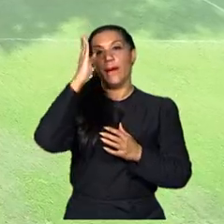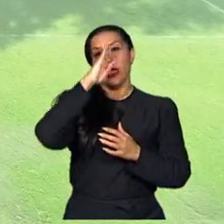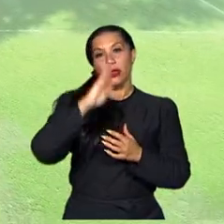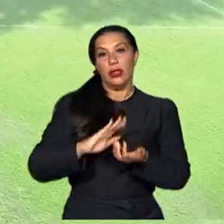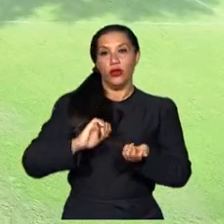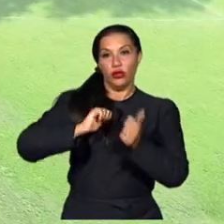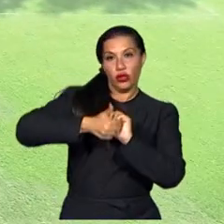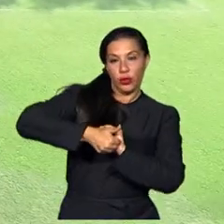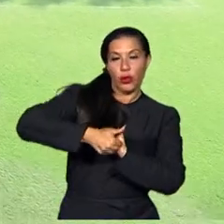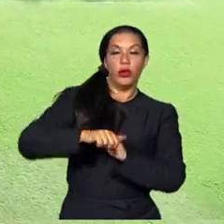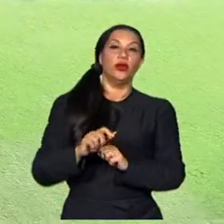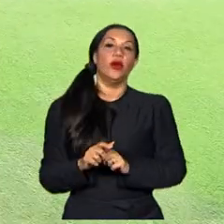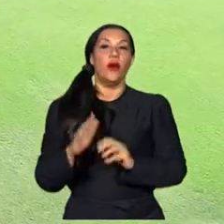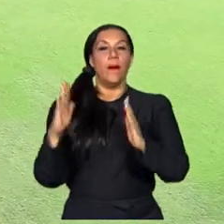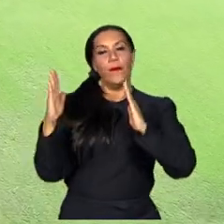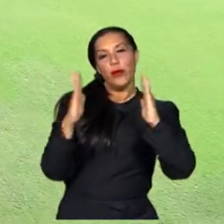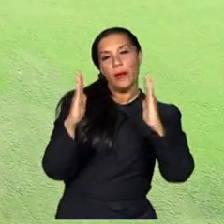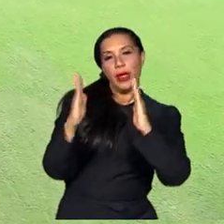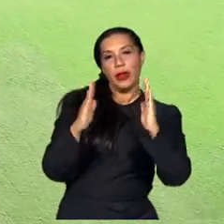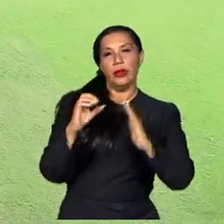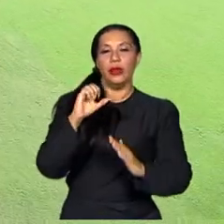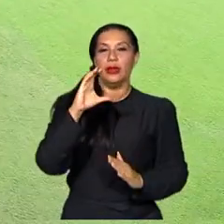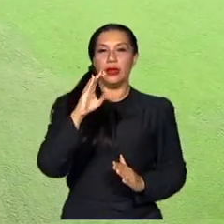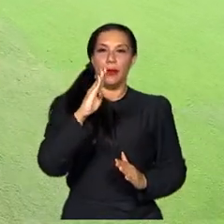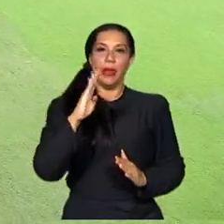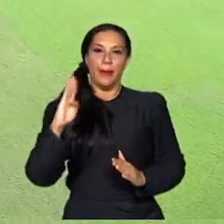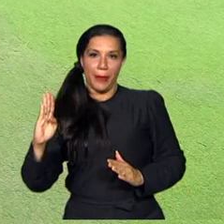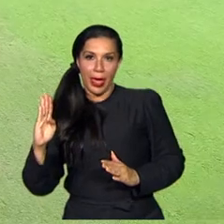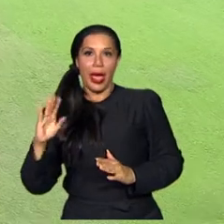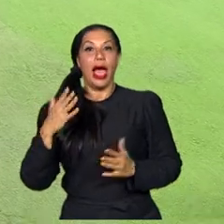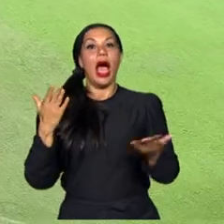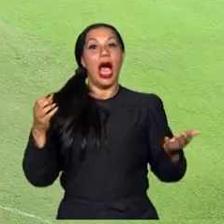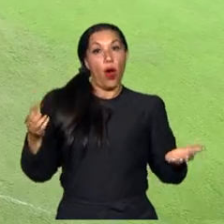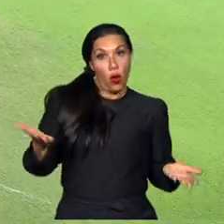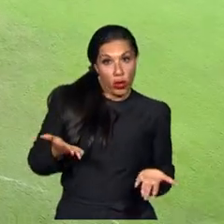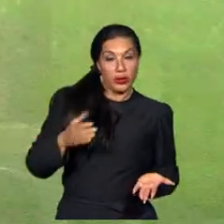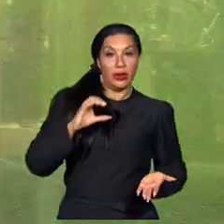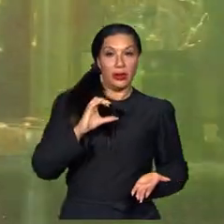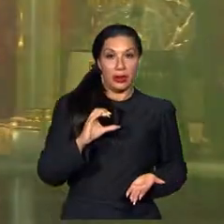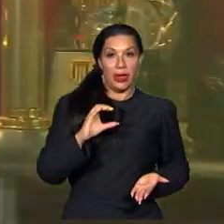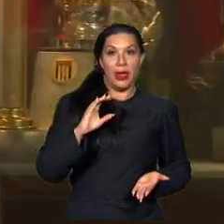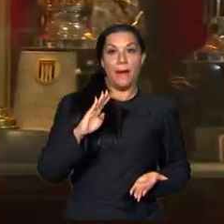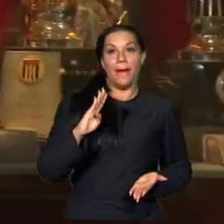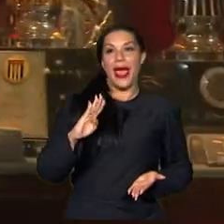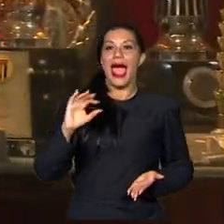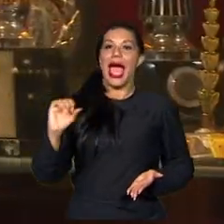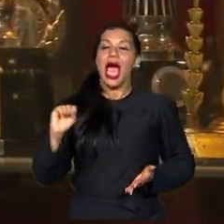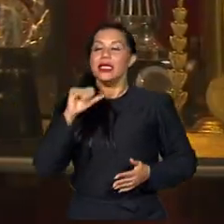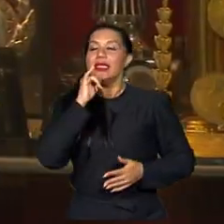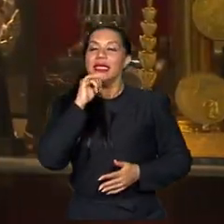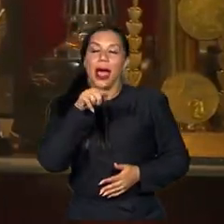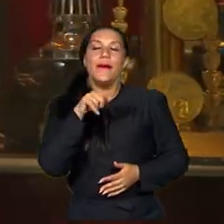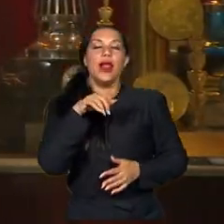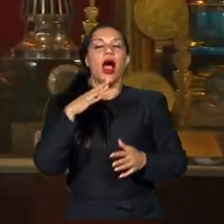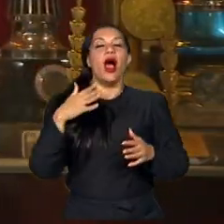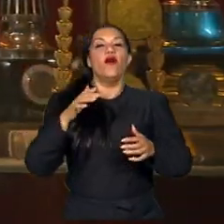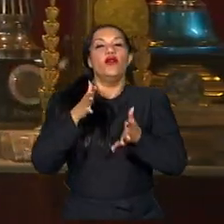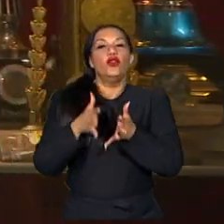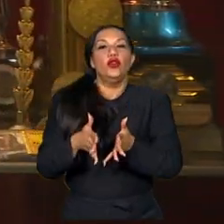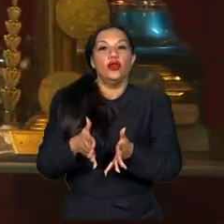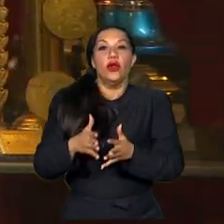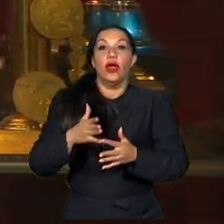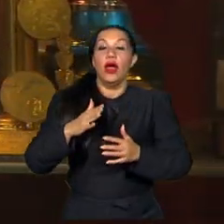Desportos. Nesse período, a CBD, atual CBF, realizava jogos com times que não queriam